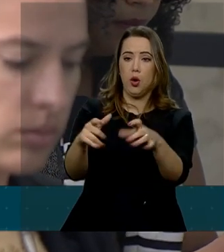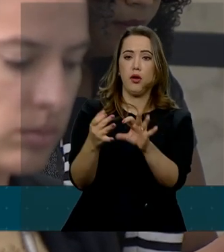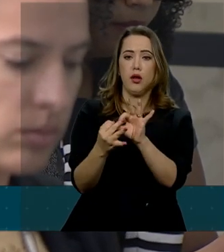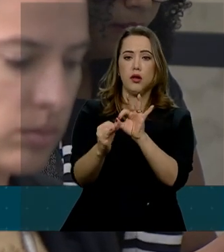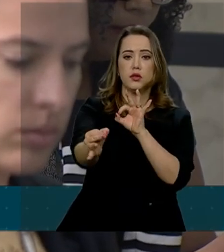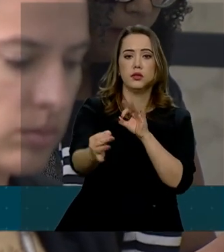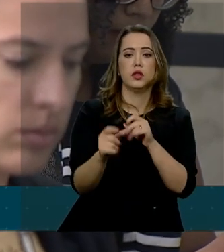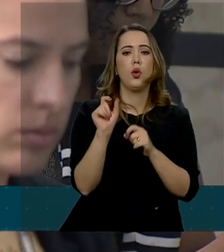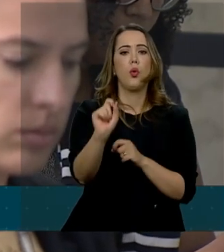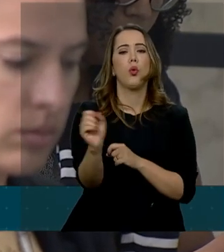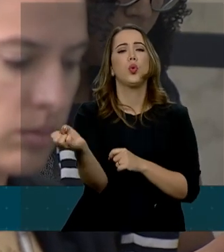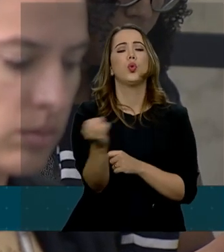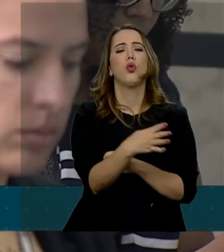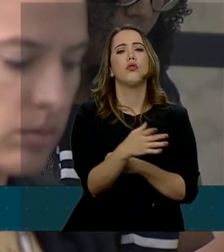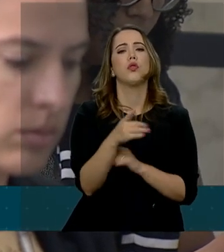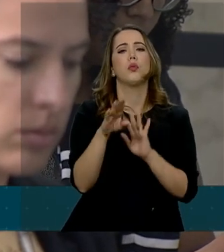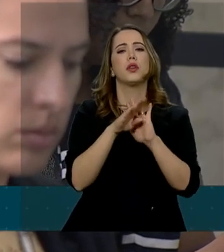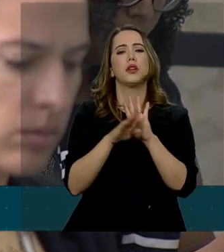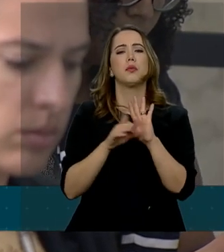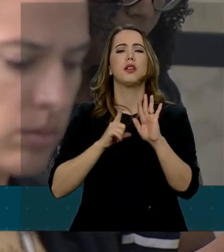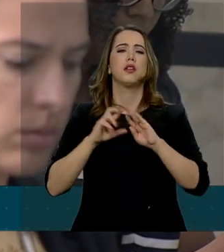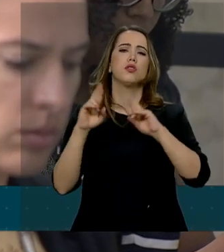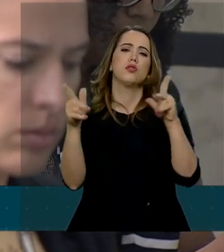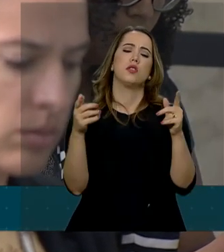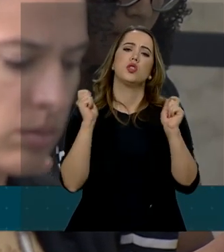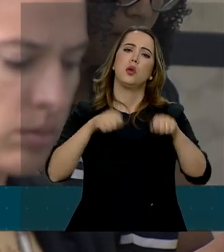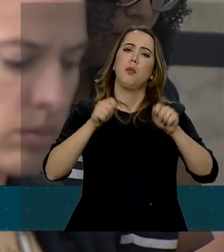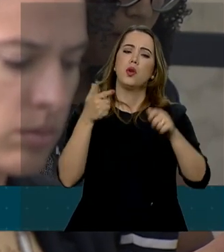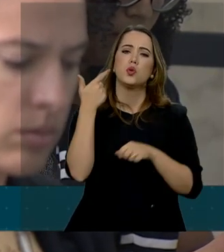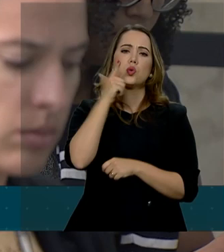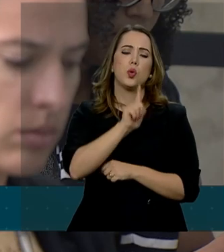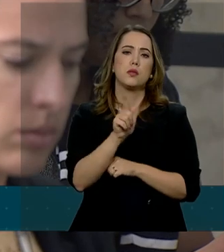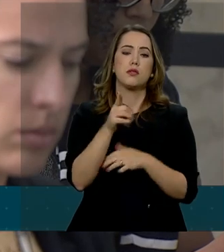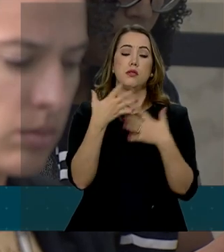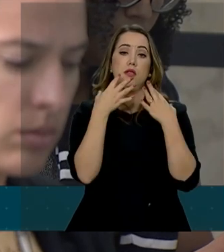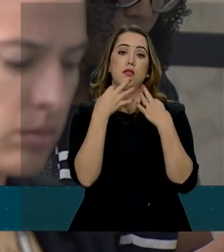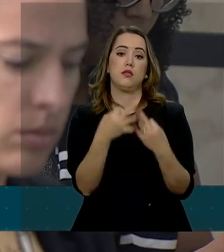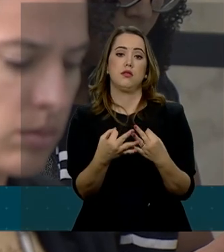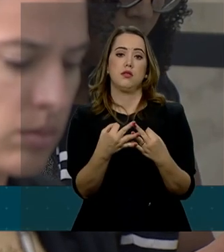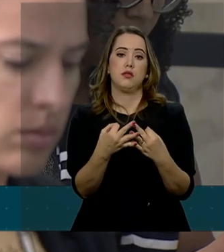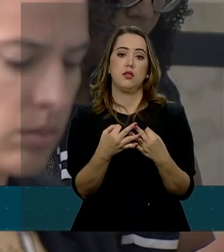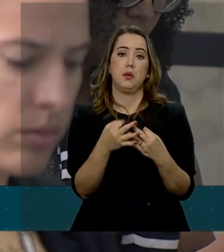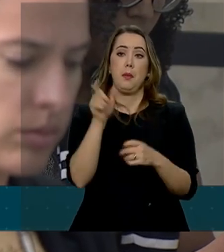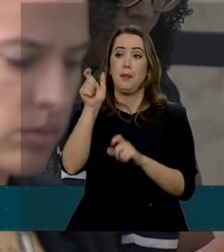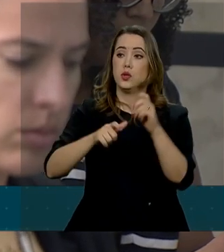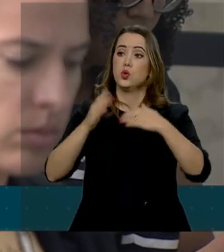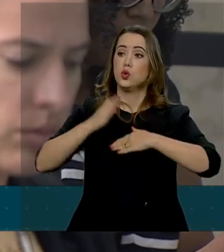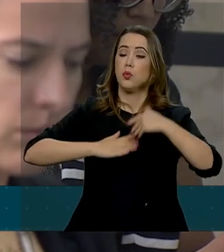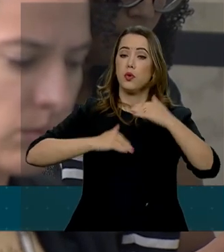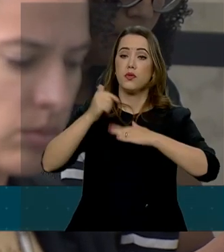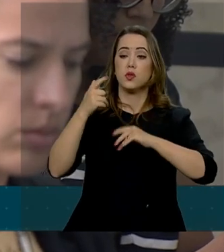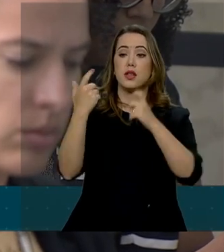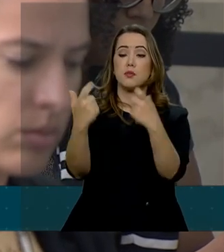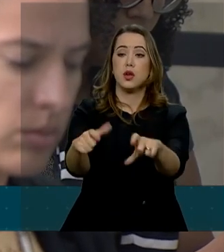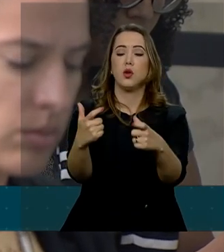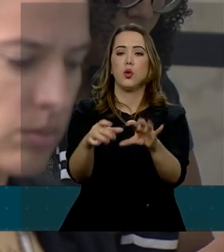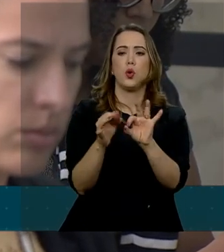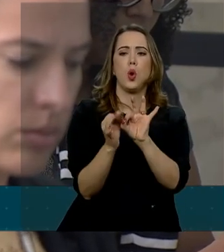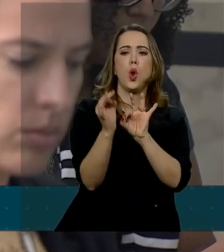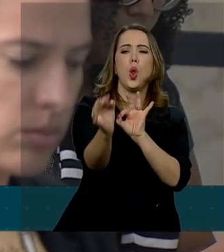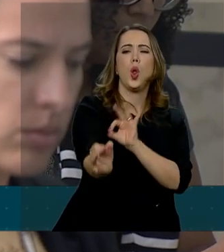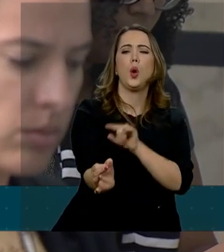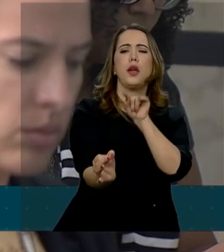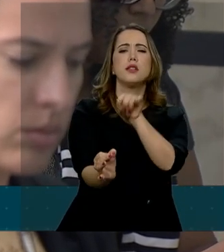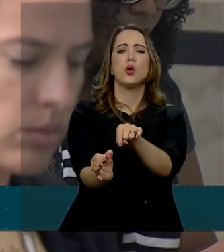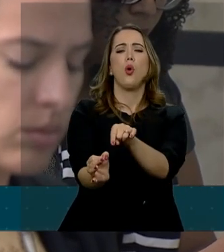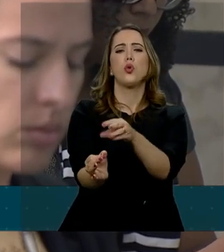traz de diferente que pode conseguir efetivamente atrair profissionais médicos para as regiões os rincões mais